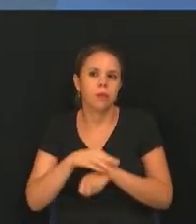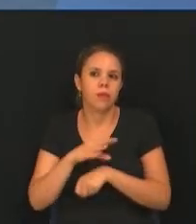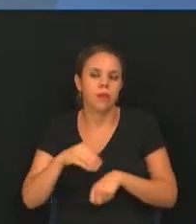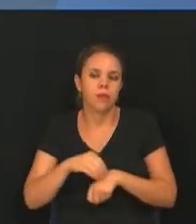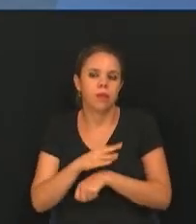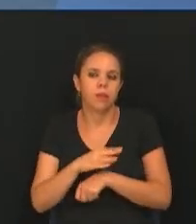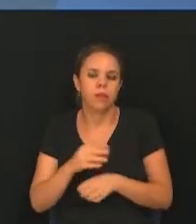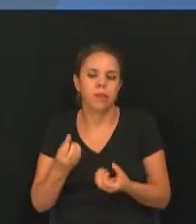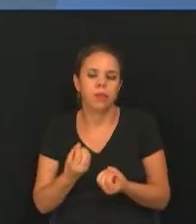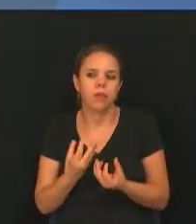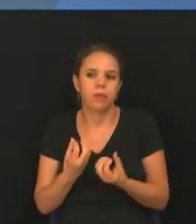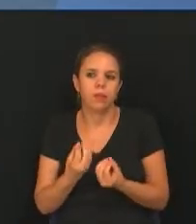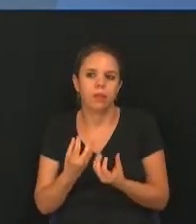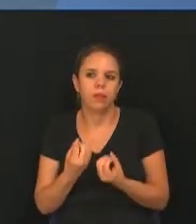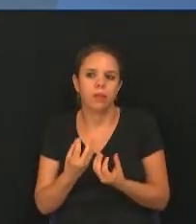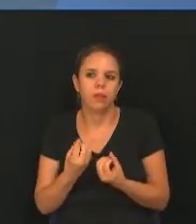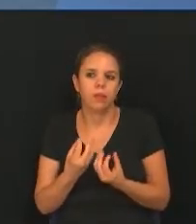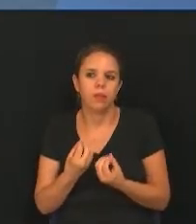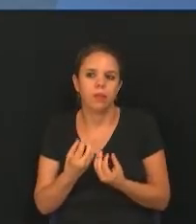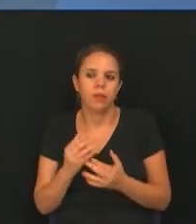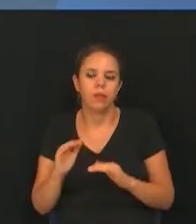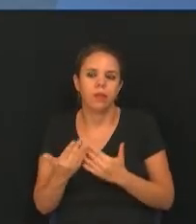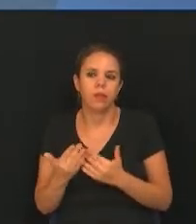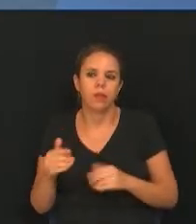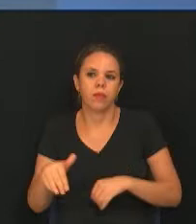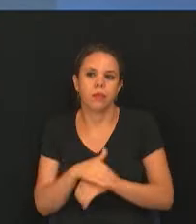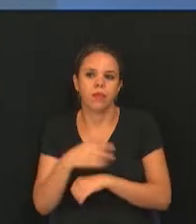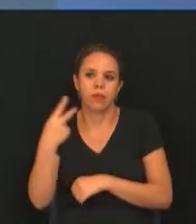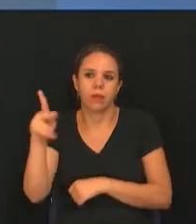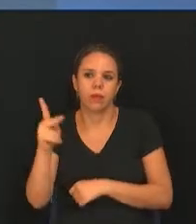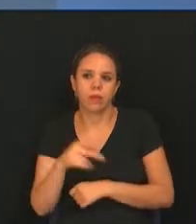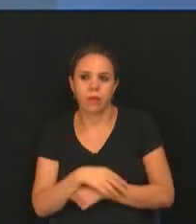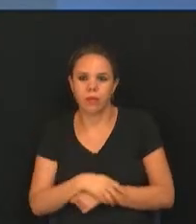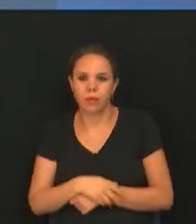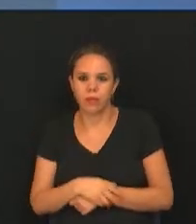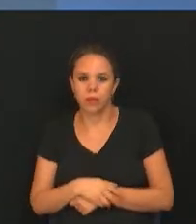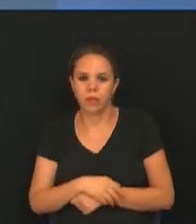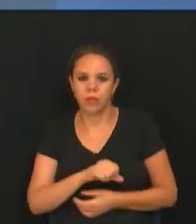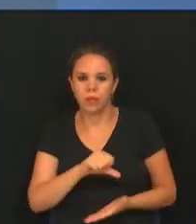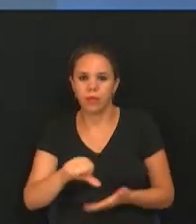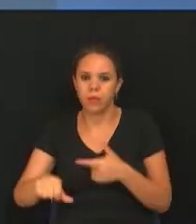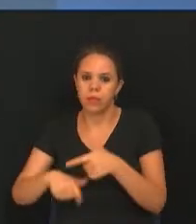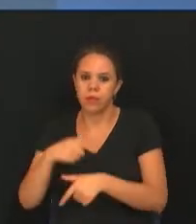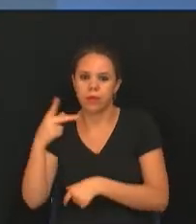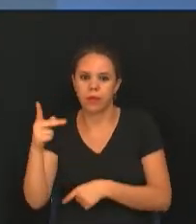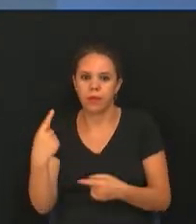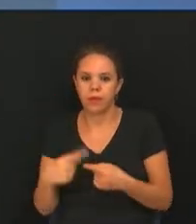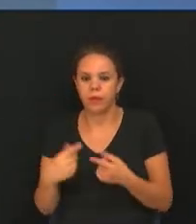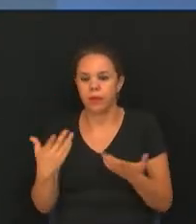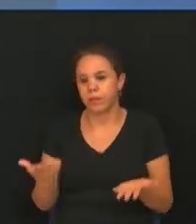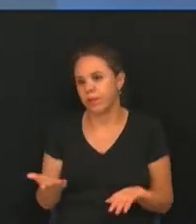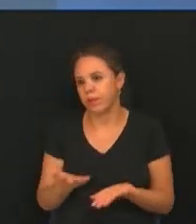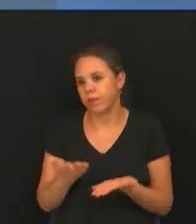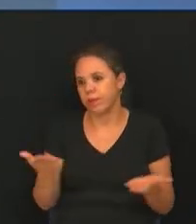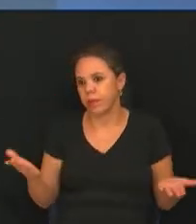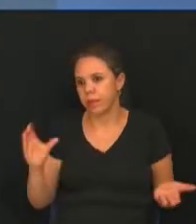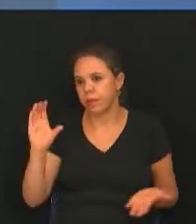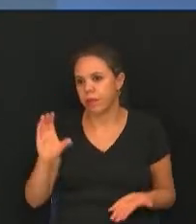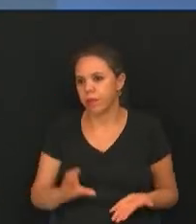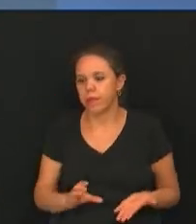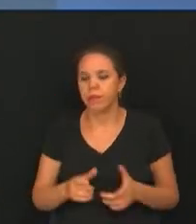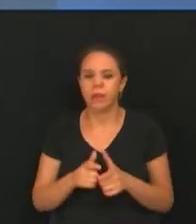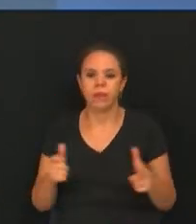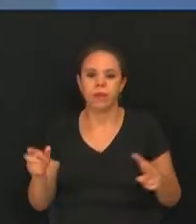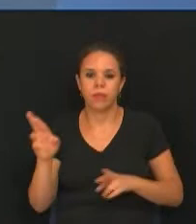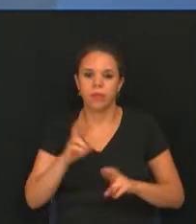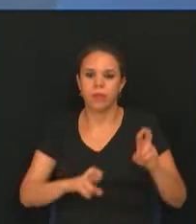as informações do seu bairro, da sua rua, da sua região, do seu trabalho, porque vocês, o cidadão, é o maior